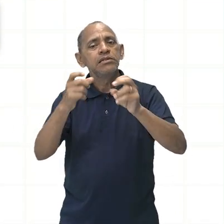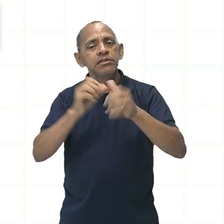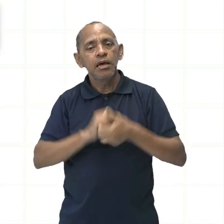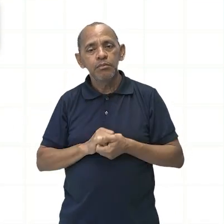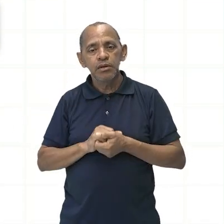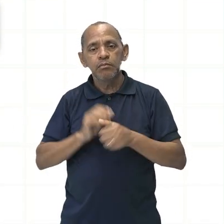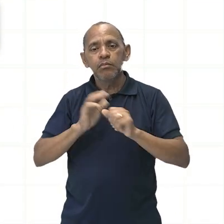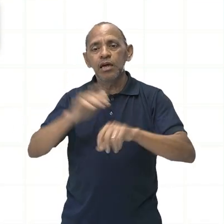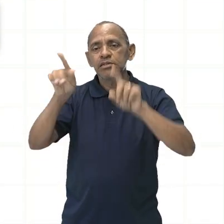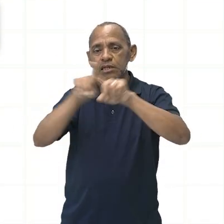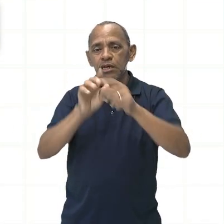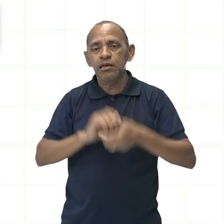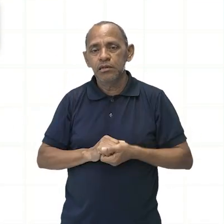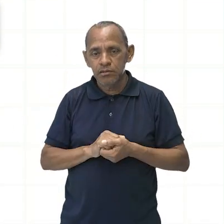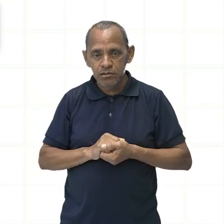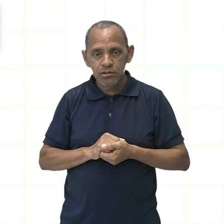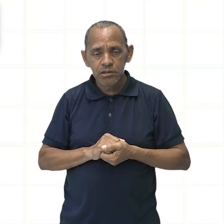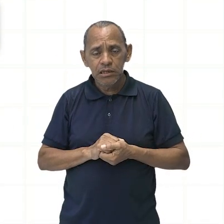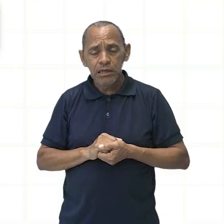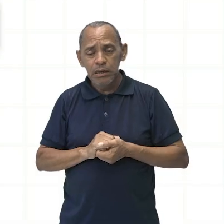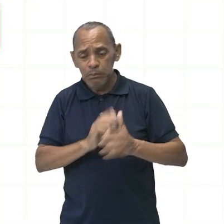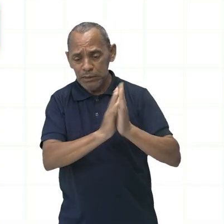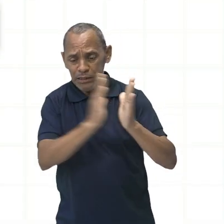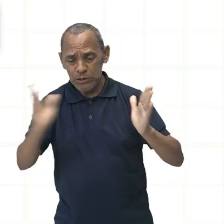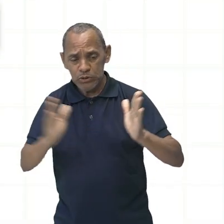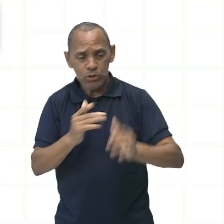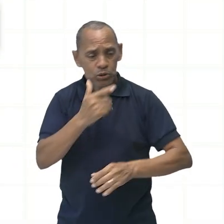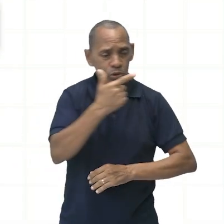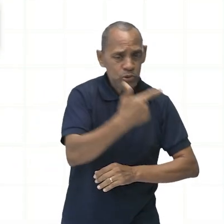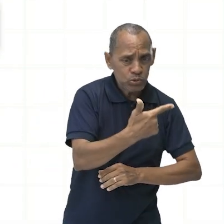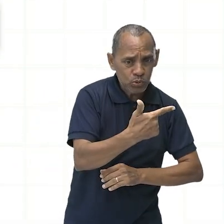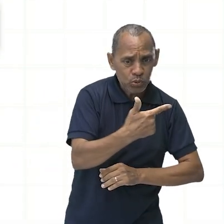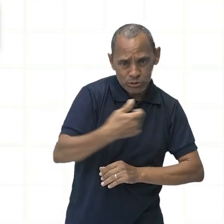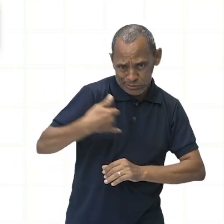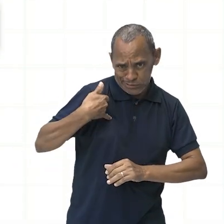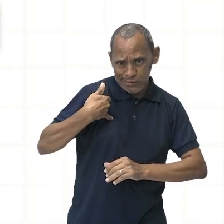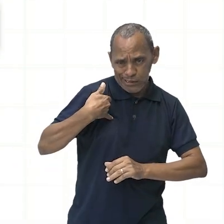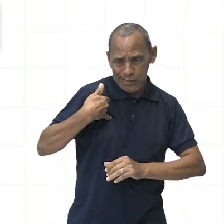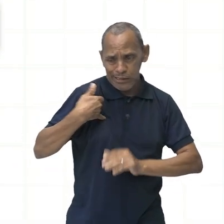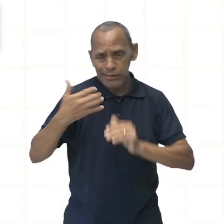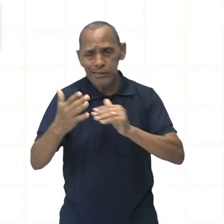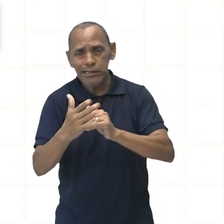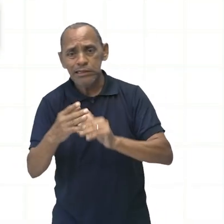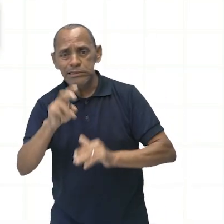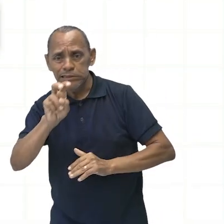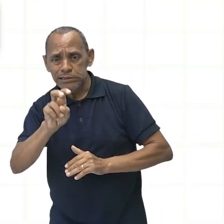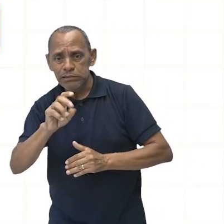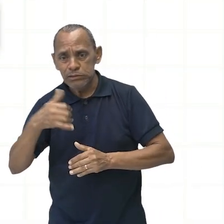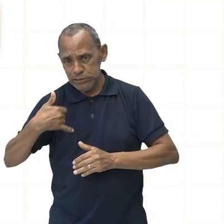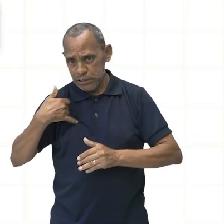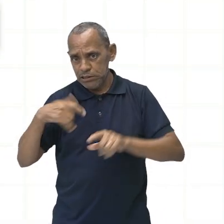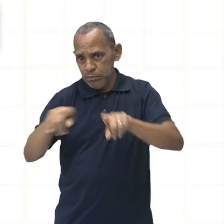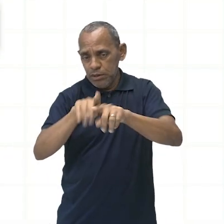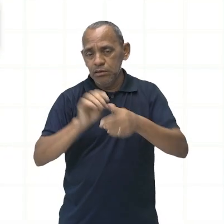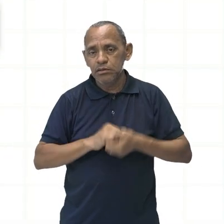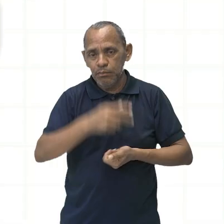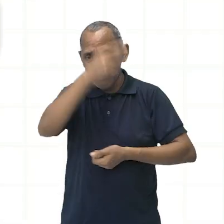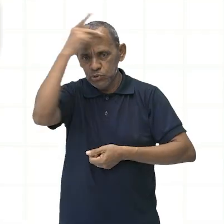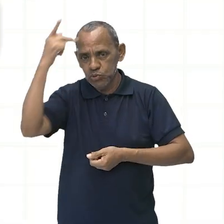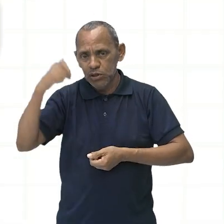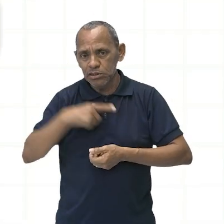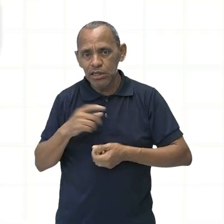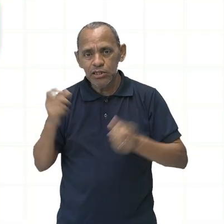entre os 2 e 5 anos de idade do indivíduo. Ela também, a pessoa com essa condição, exibe uma